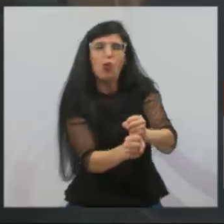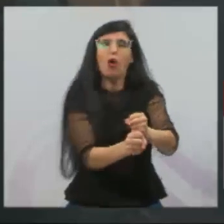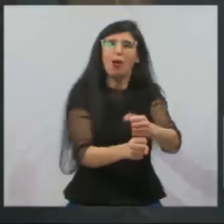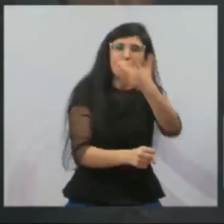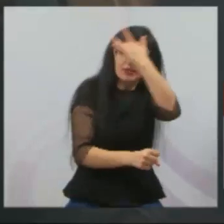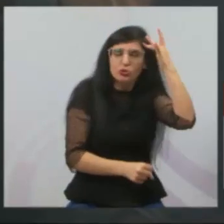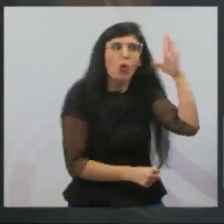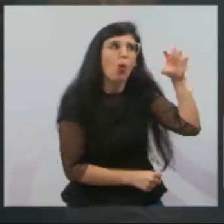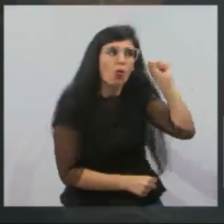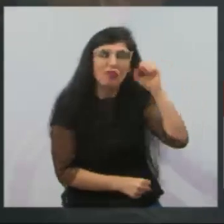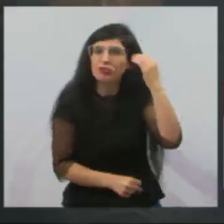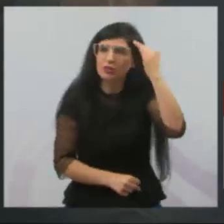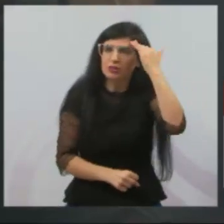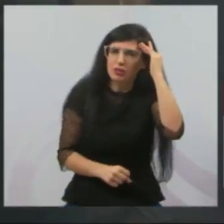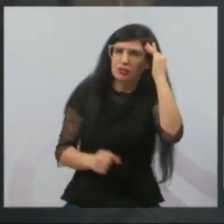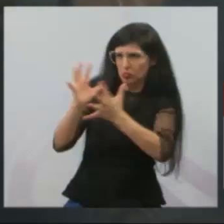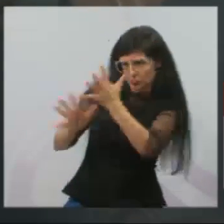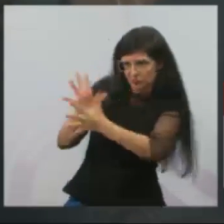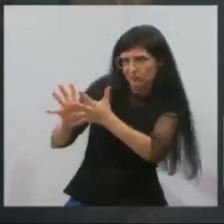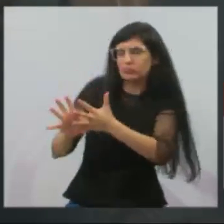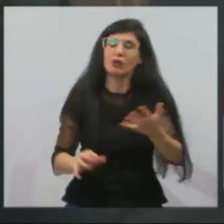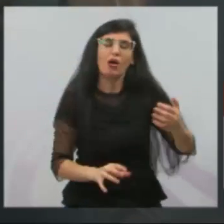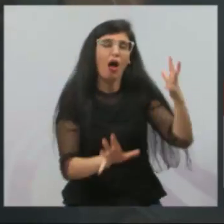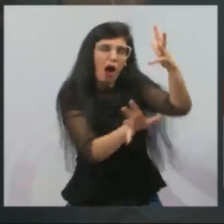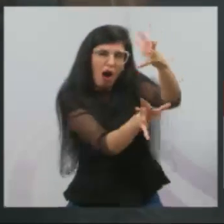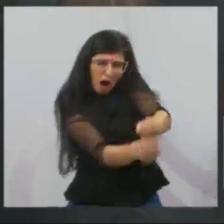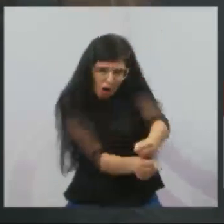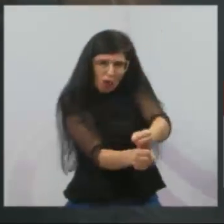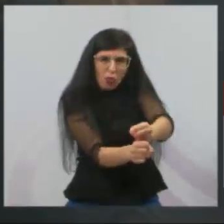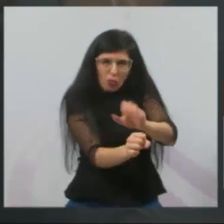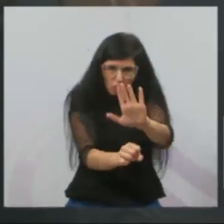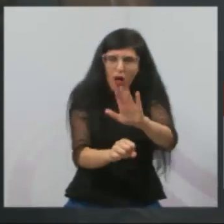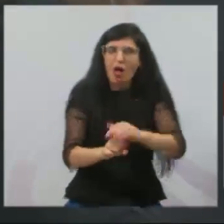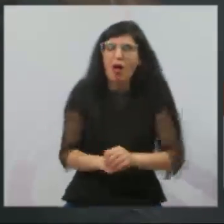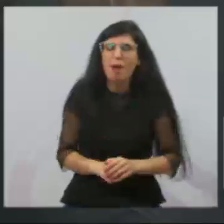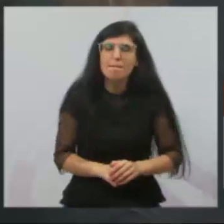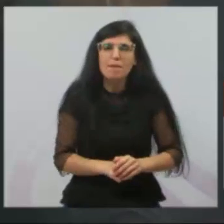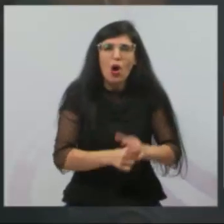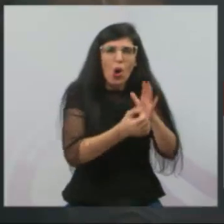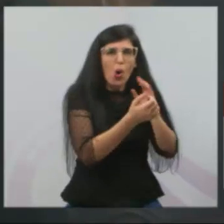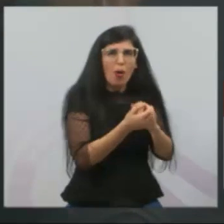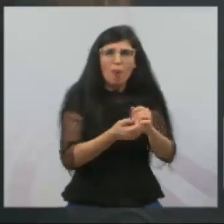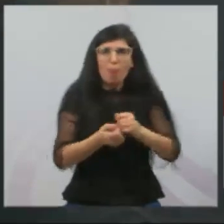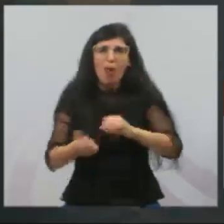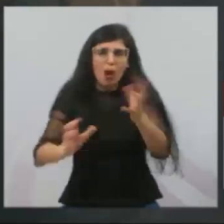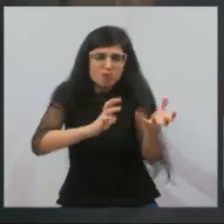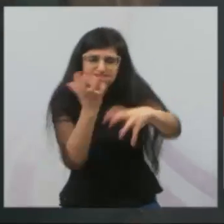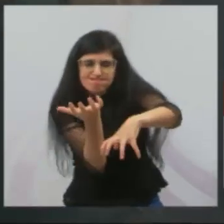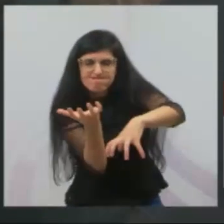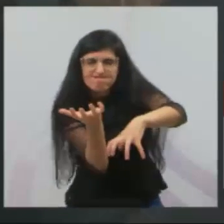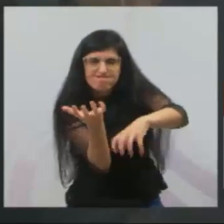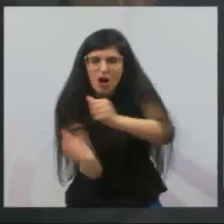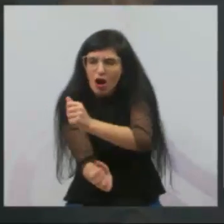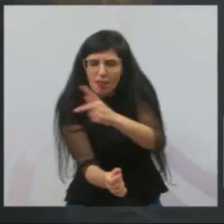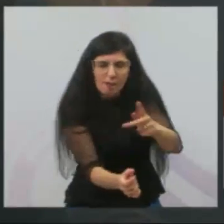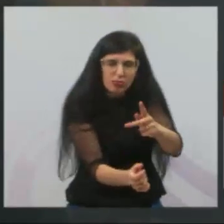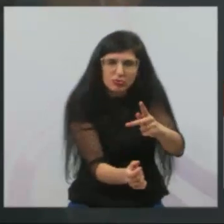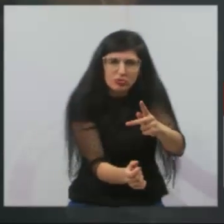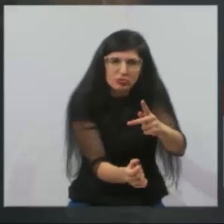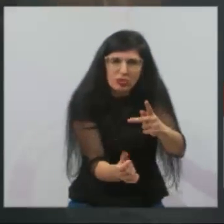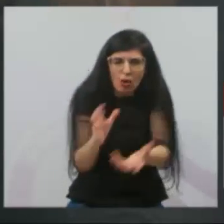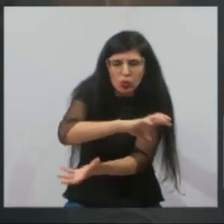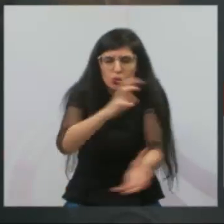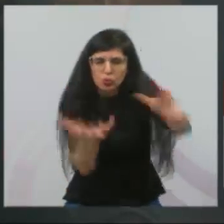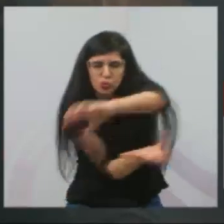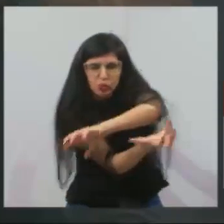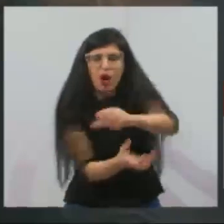ouvindo, entender um cálculo que faz as contas da Previdência para saber qual o valor que precisa ser de contribuição